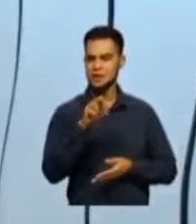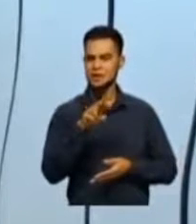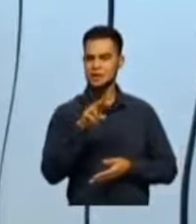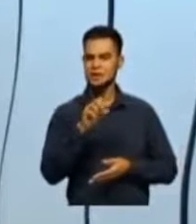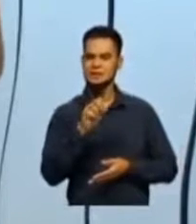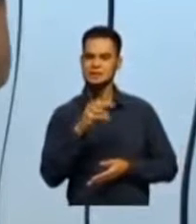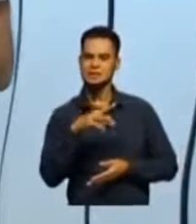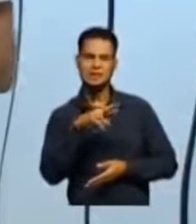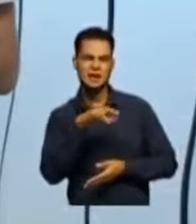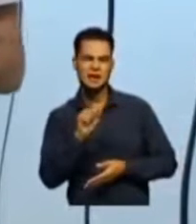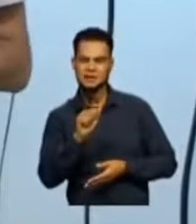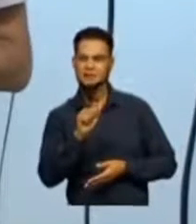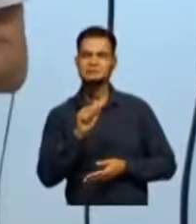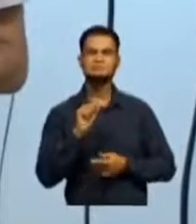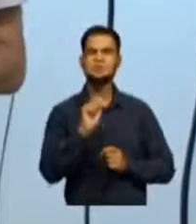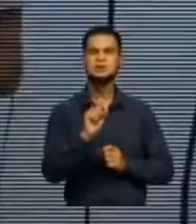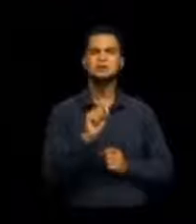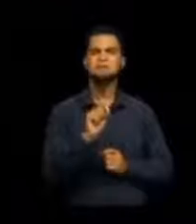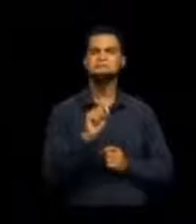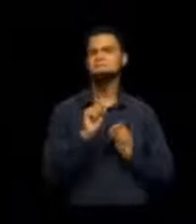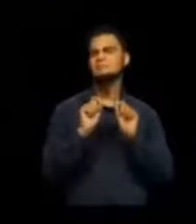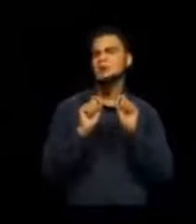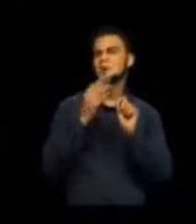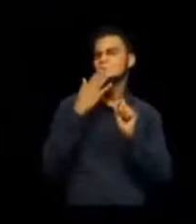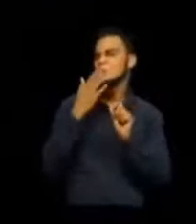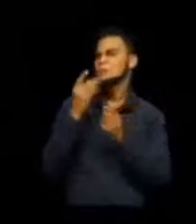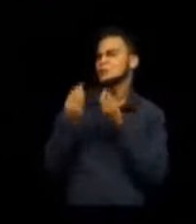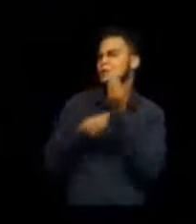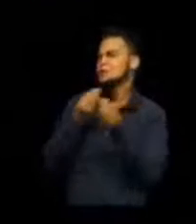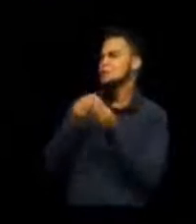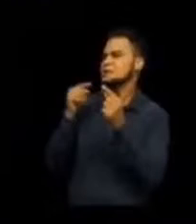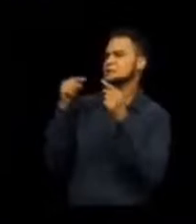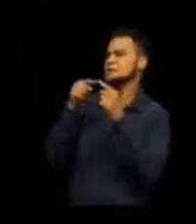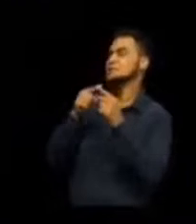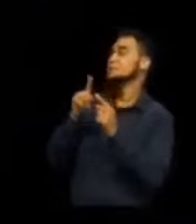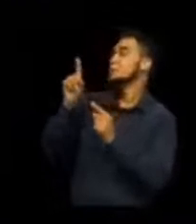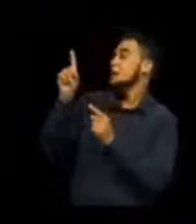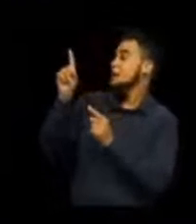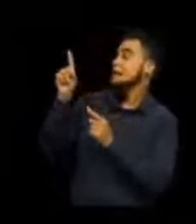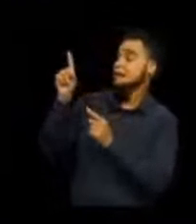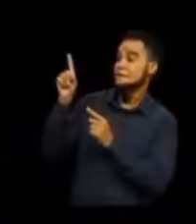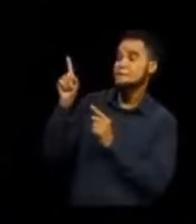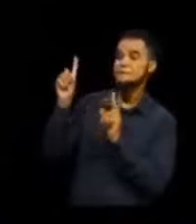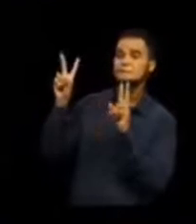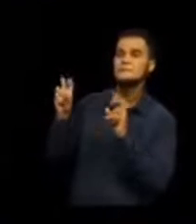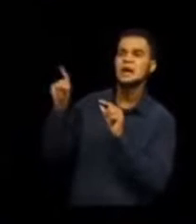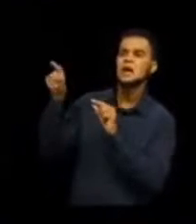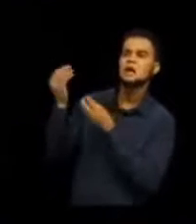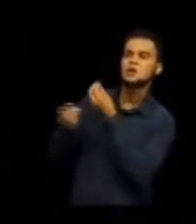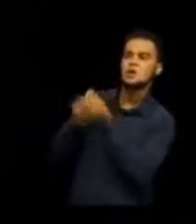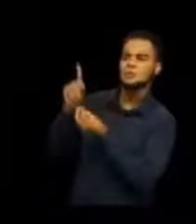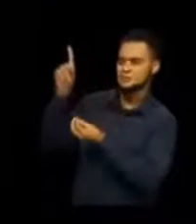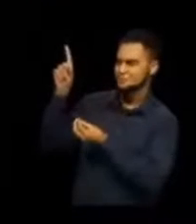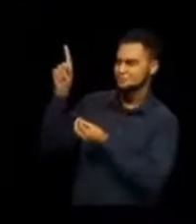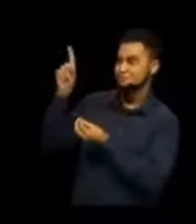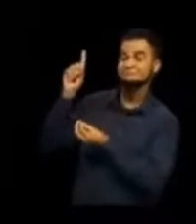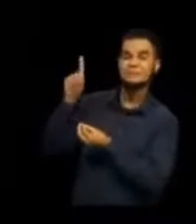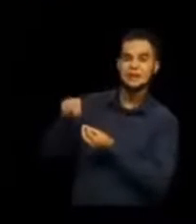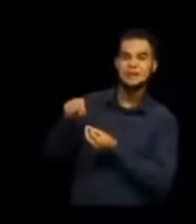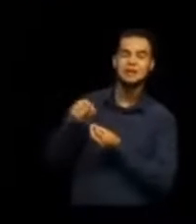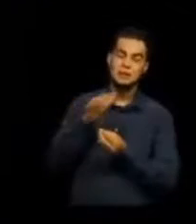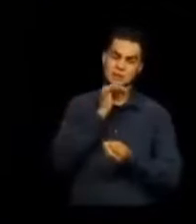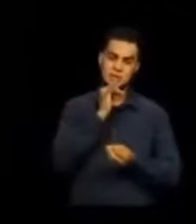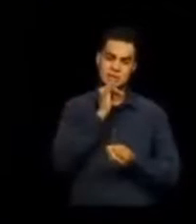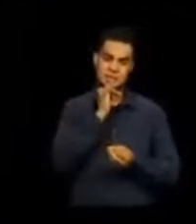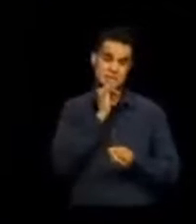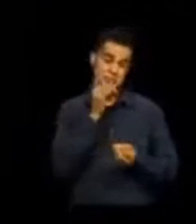doença infectoparasitária é uma doença que ela pode ser causada por algum agente biológico que vai infectar um hospedeiro,